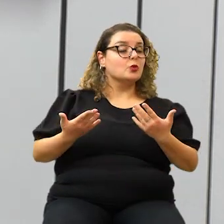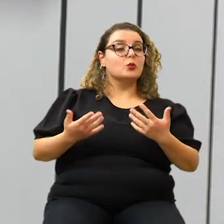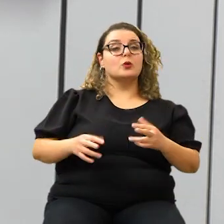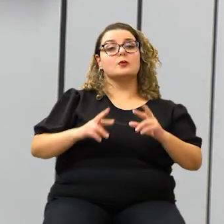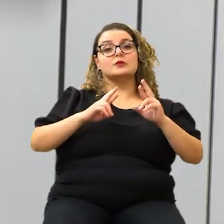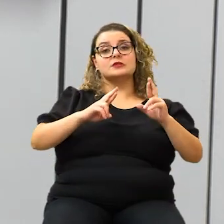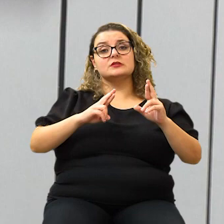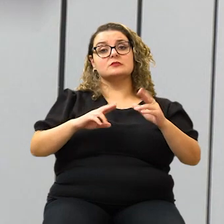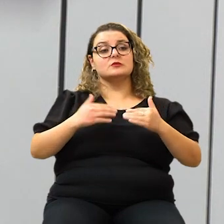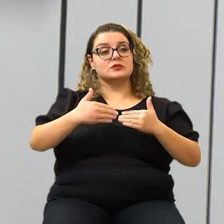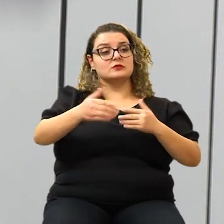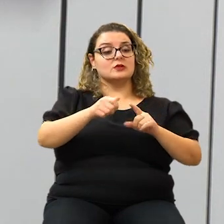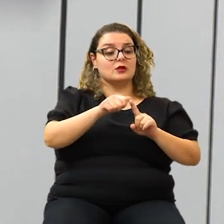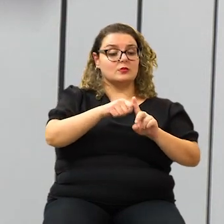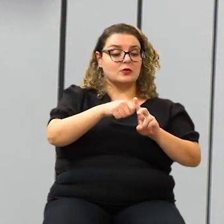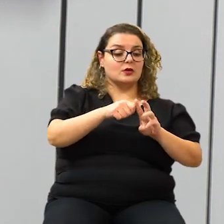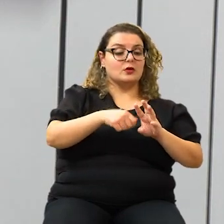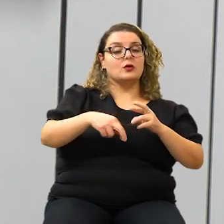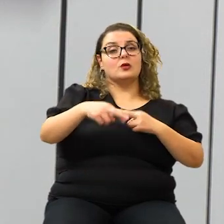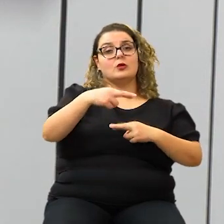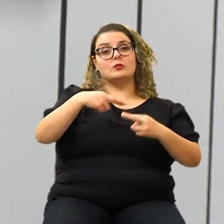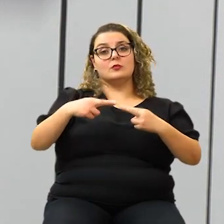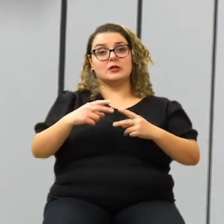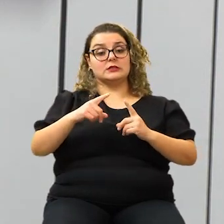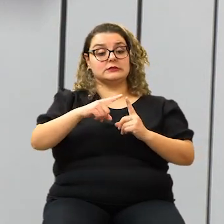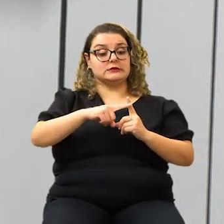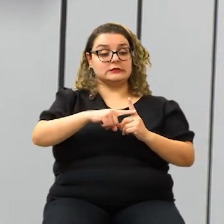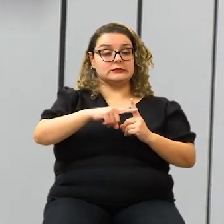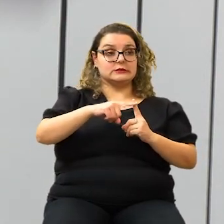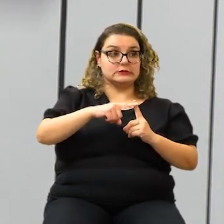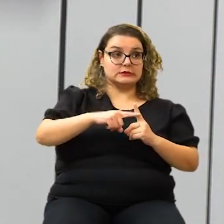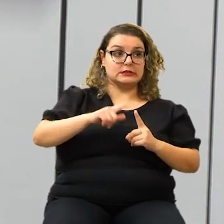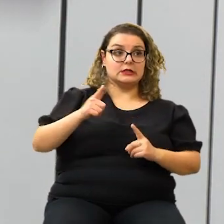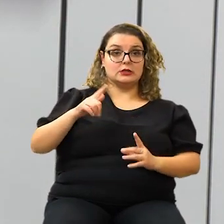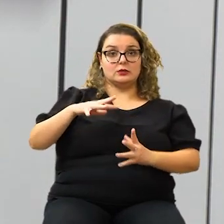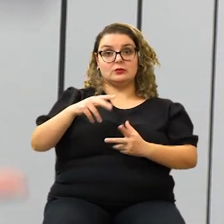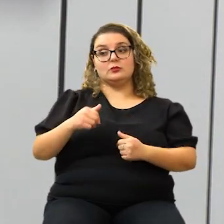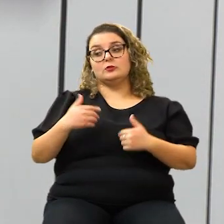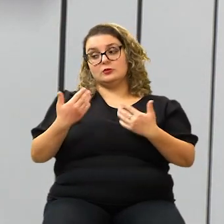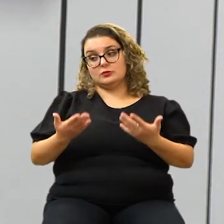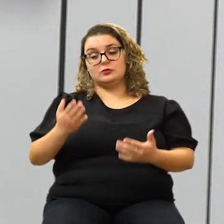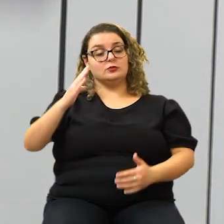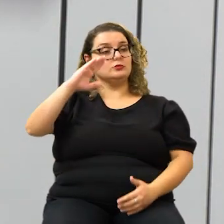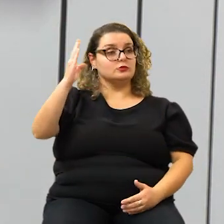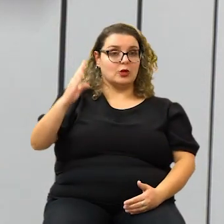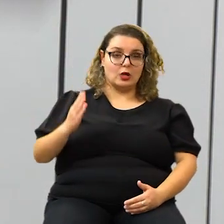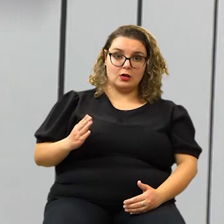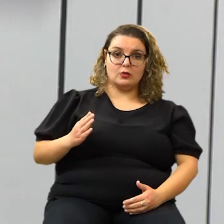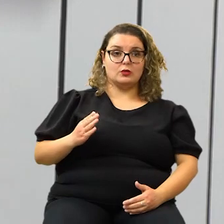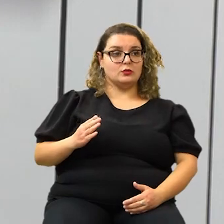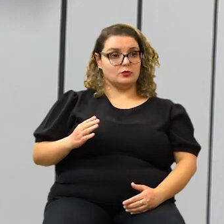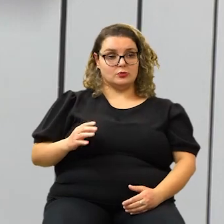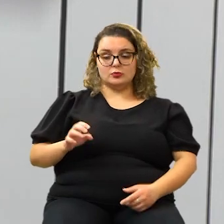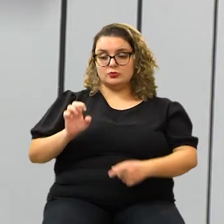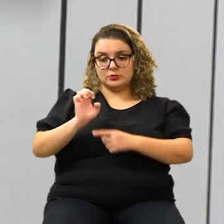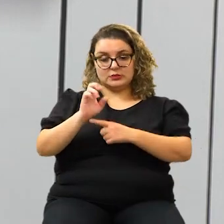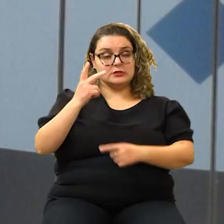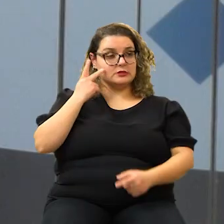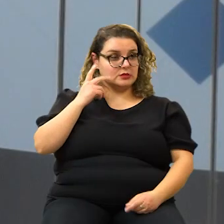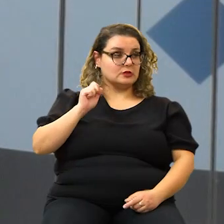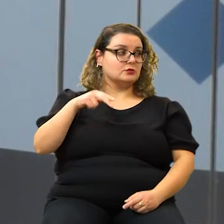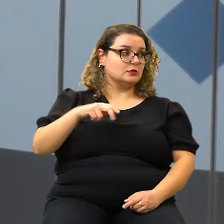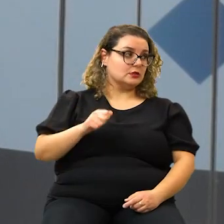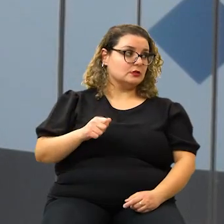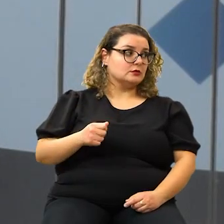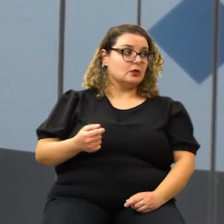os próximos meses em relação às temperaturas globais, tanto no Brasil quanto no estado de São Paulo, Ana? Olha,